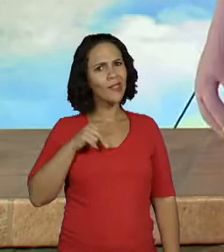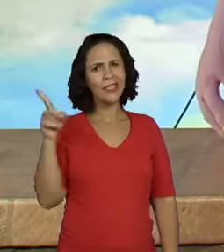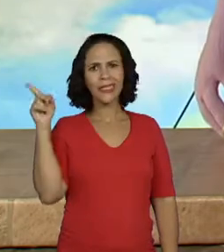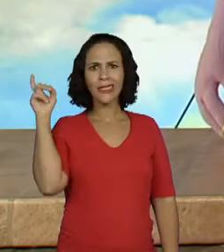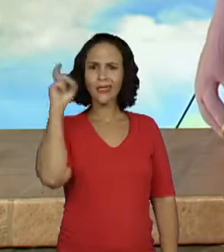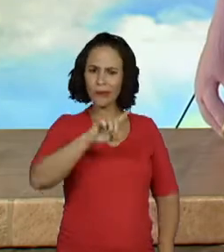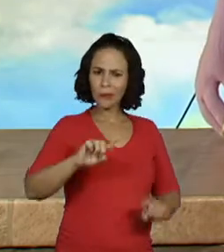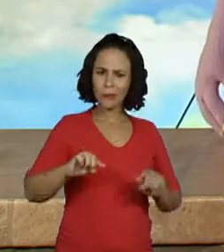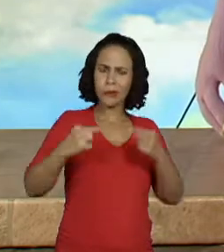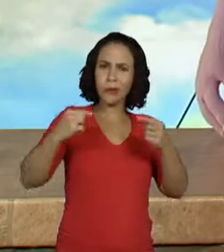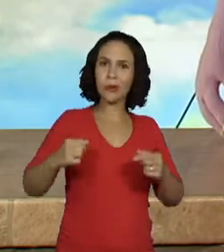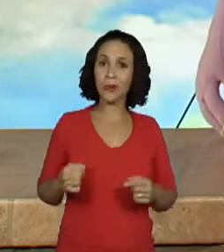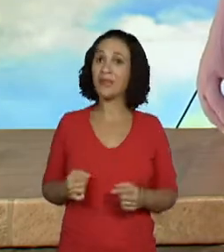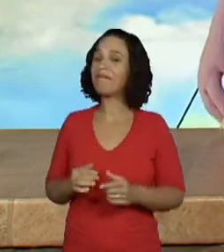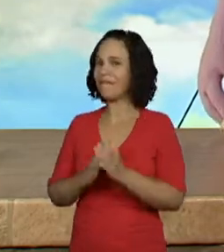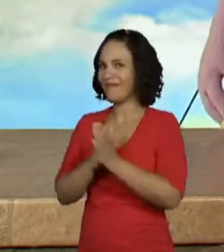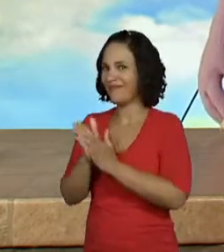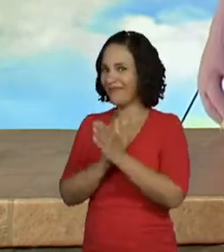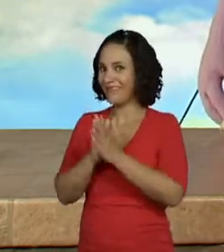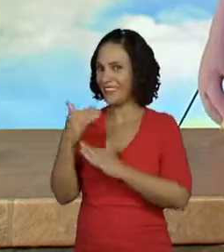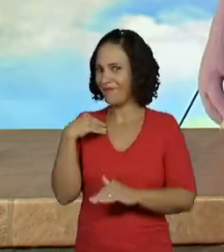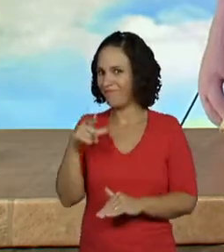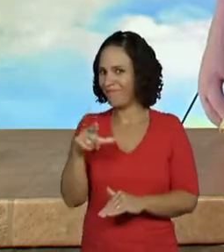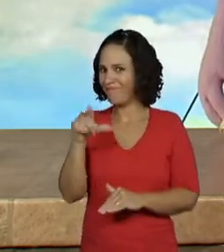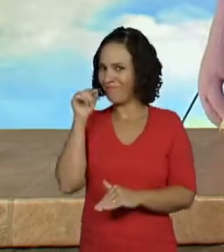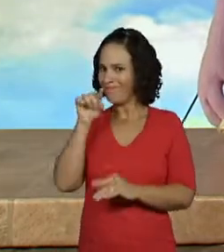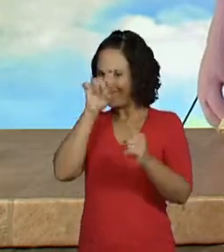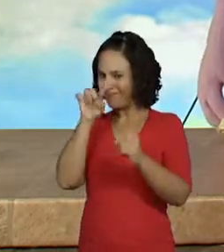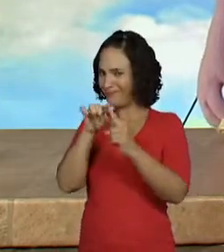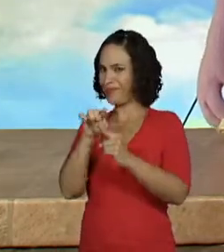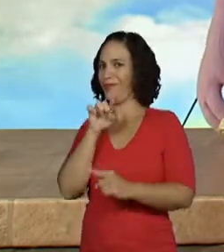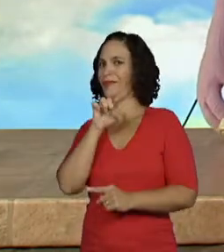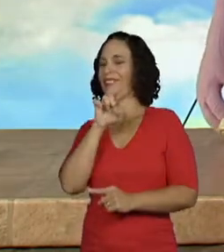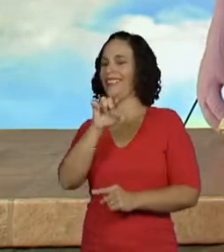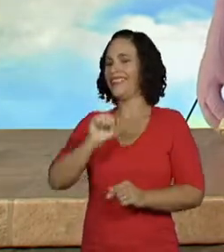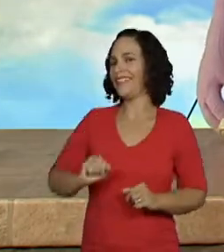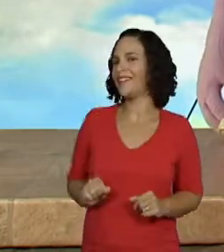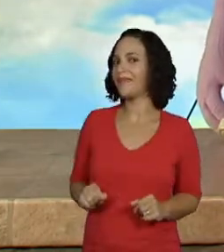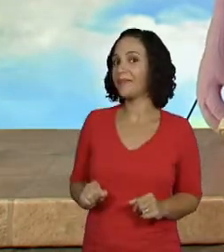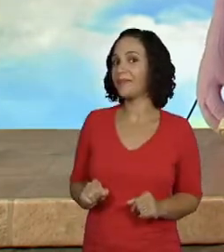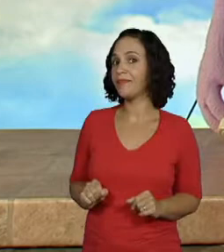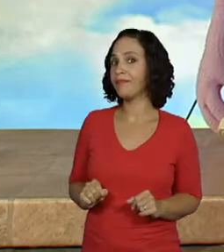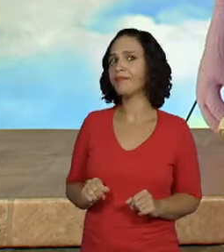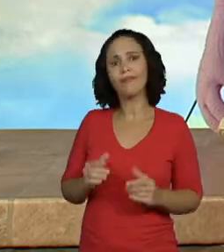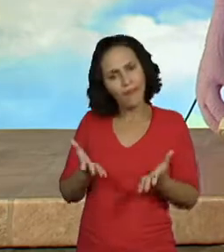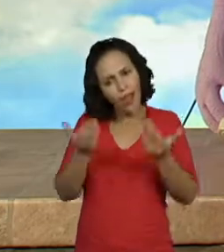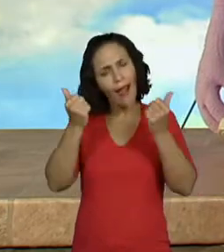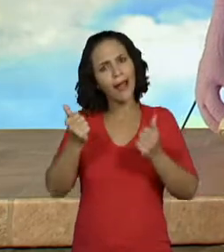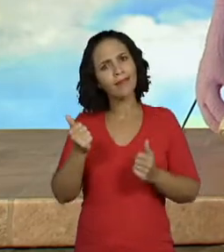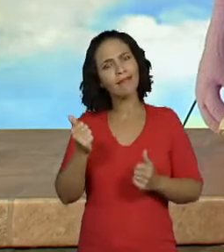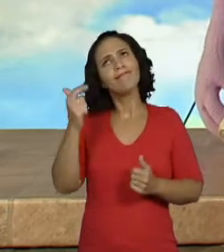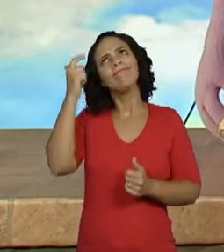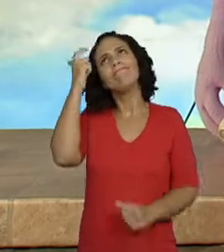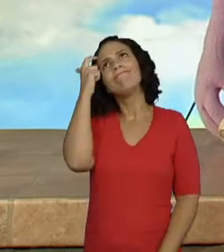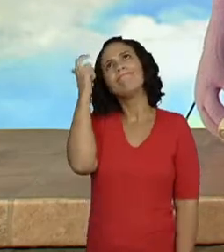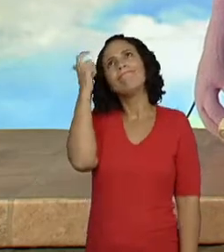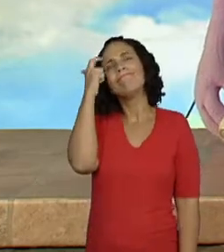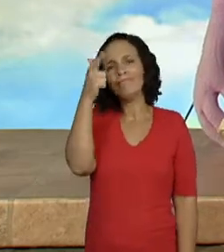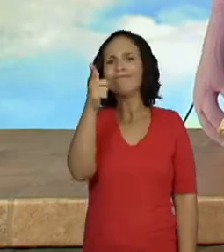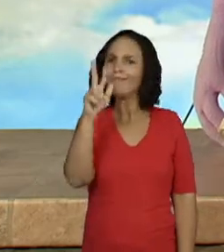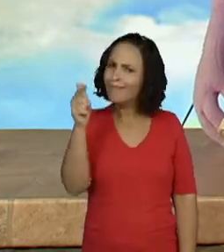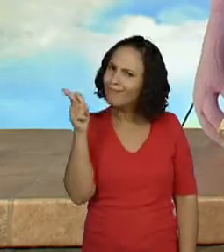caprichou, hein? Eu separei essa especialmente pra você. Ah, vamos lá, Ra. Eu sei que você